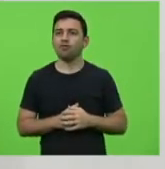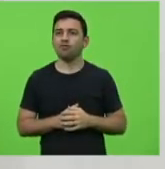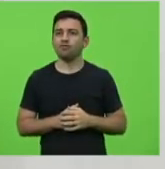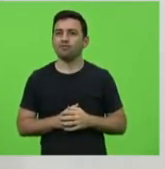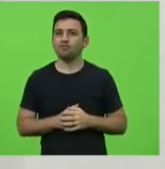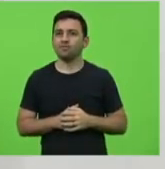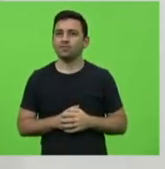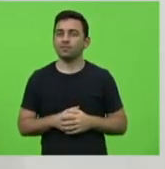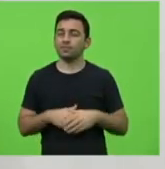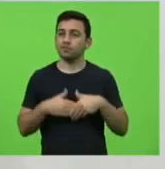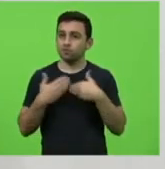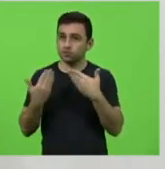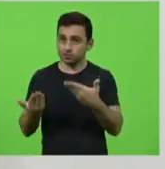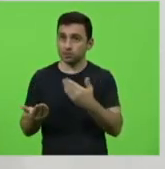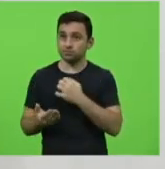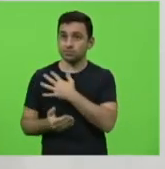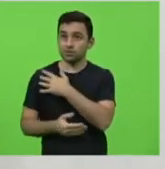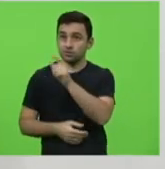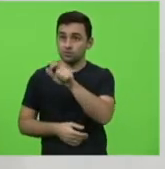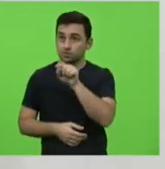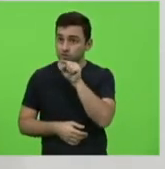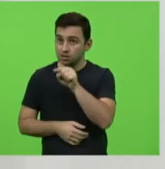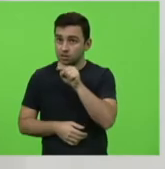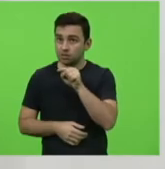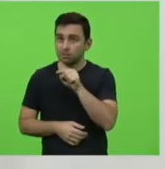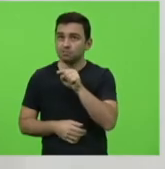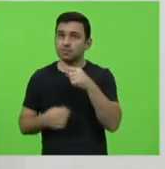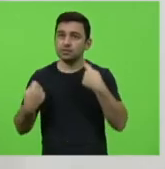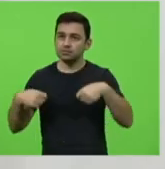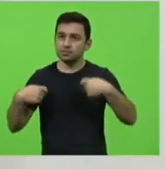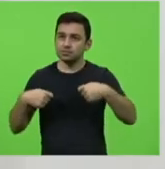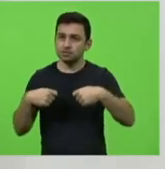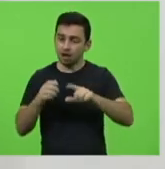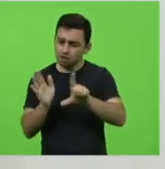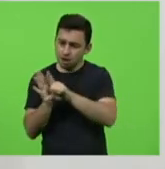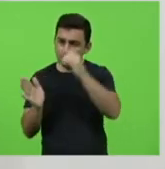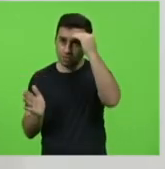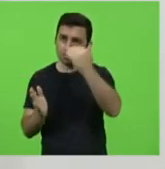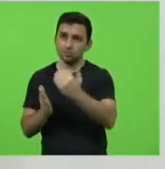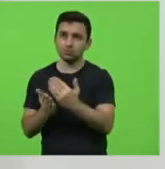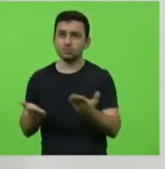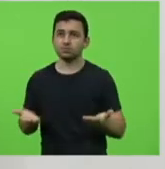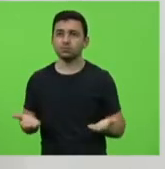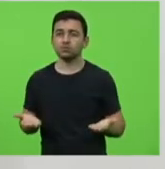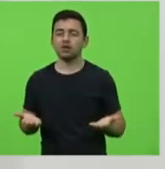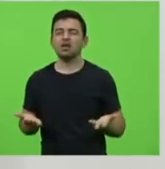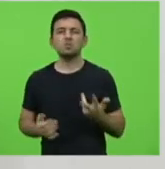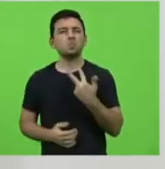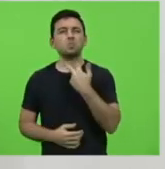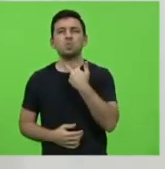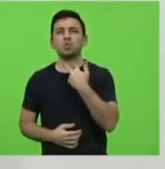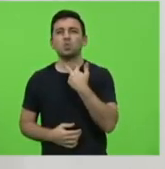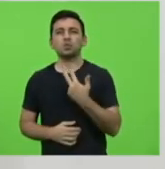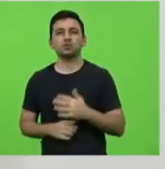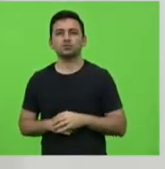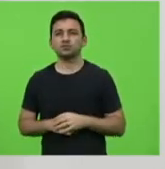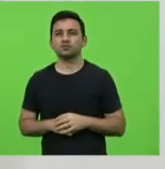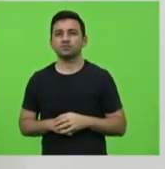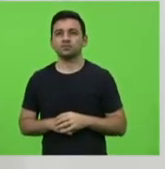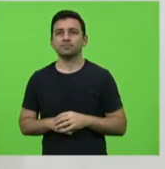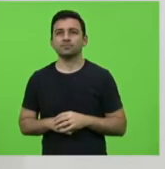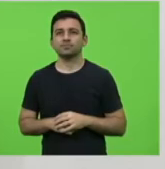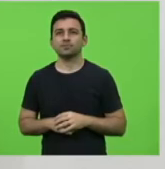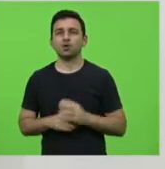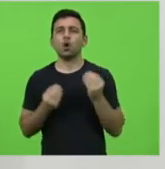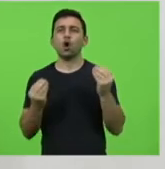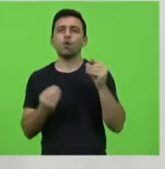Faça, comandante, o que é legal. Ah, não pode, não é legal. Ah, e como é que no